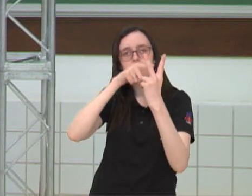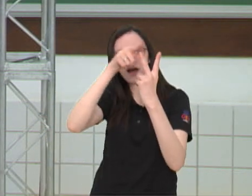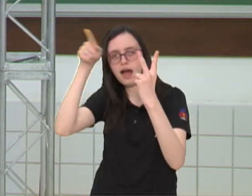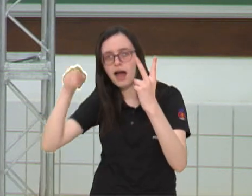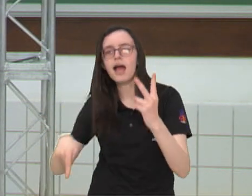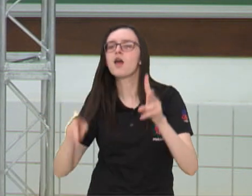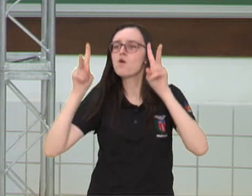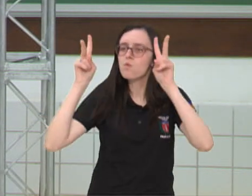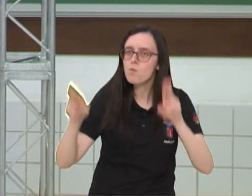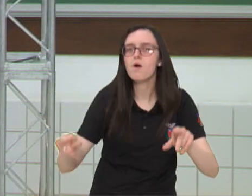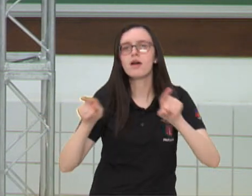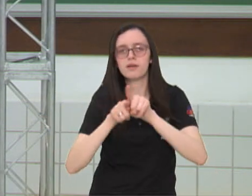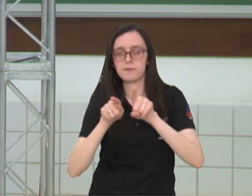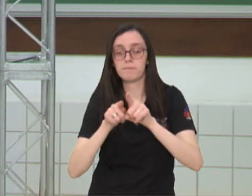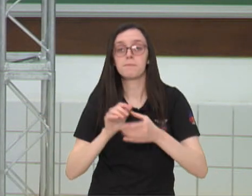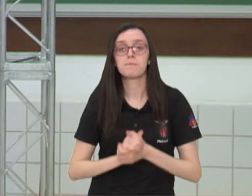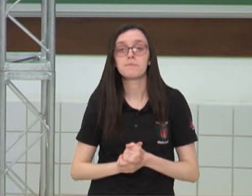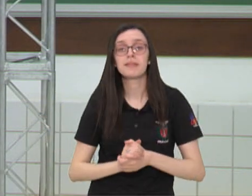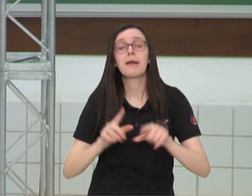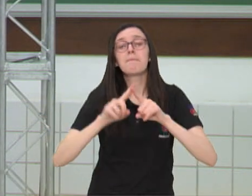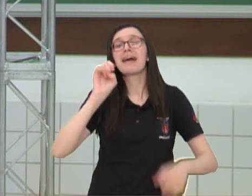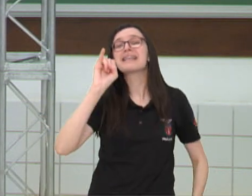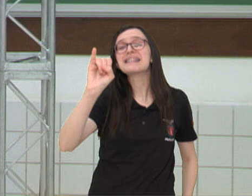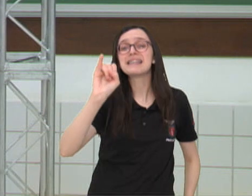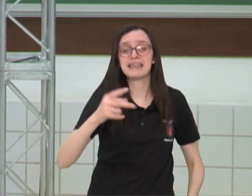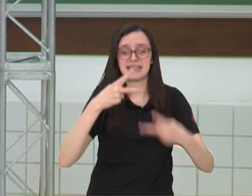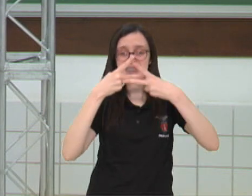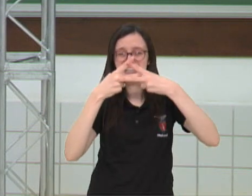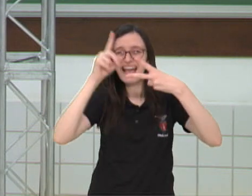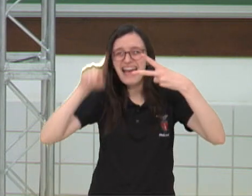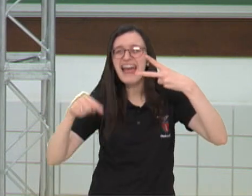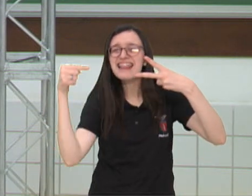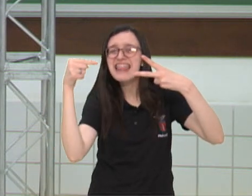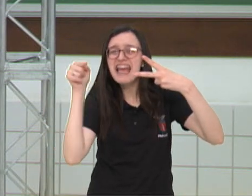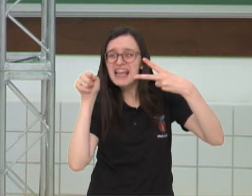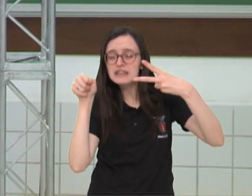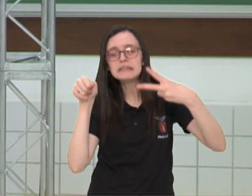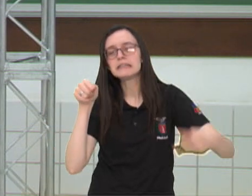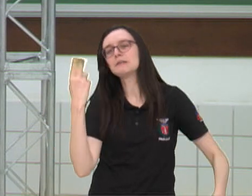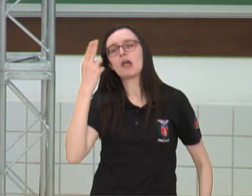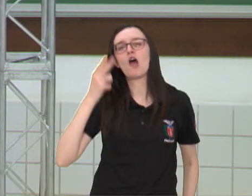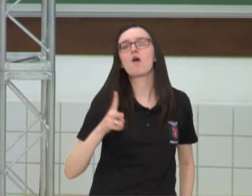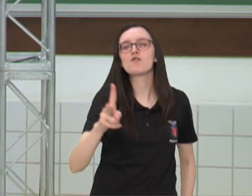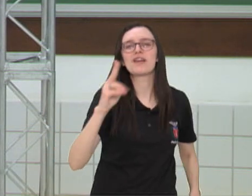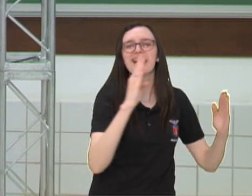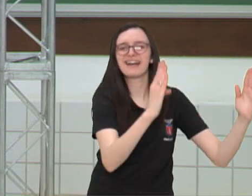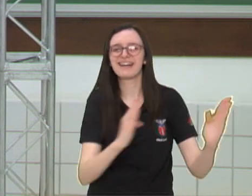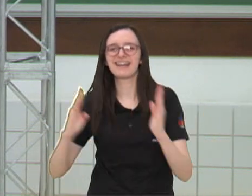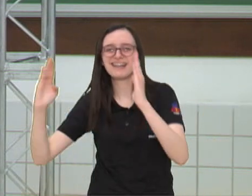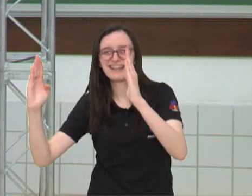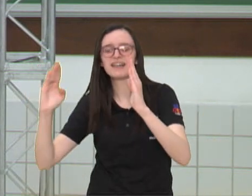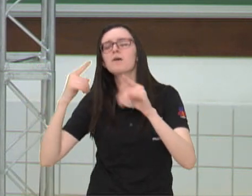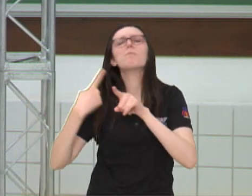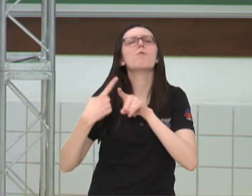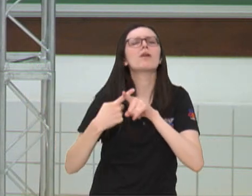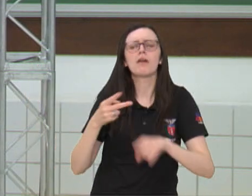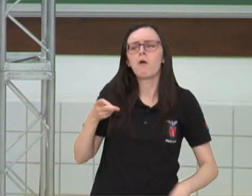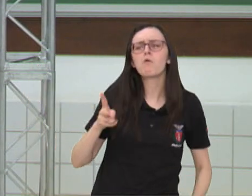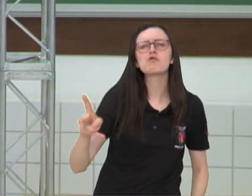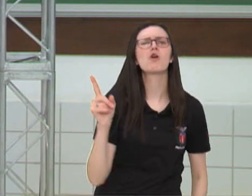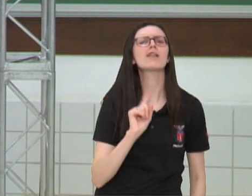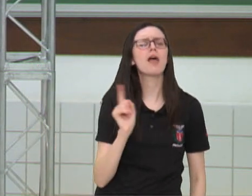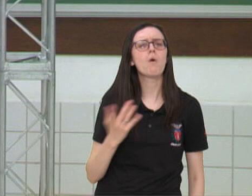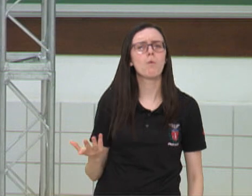esse delta é negativo, eu não preciso nem continuar na segunda parte, que é o cálculo das raízes, porque